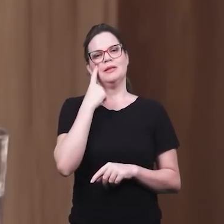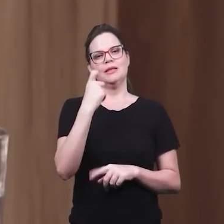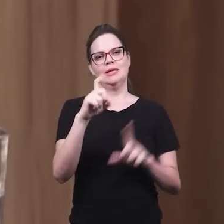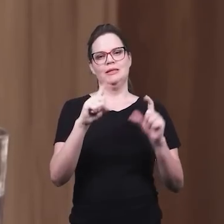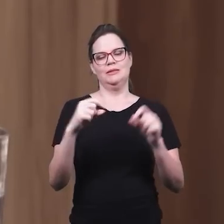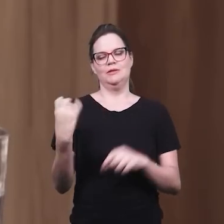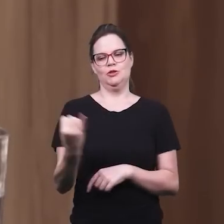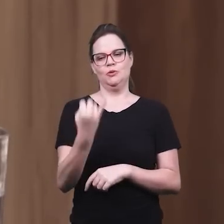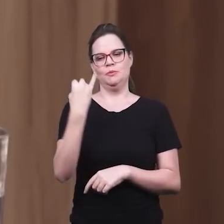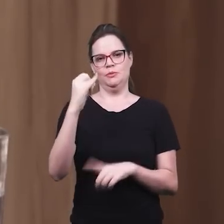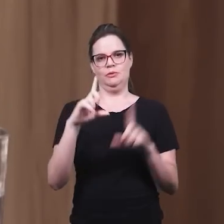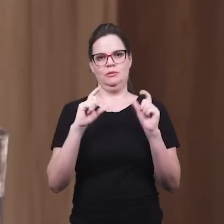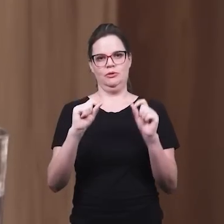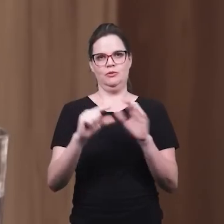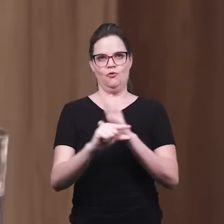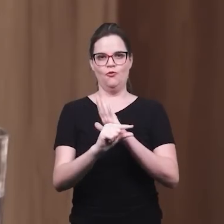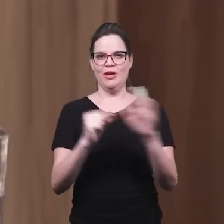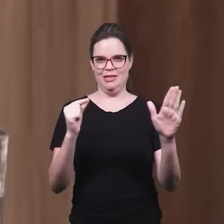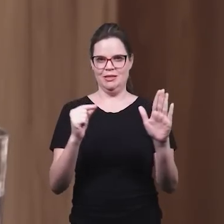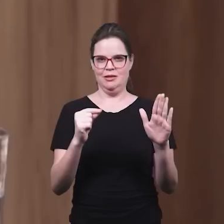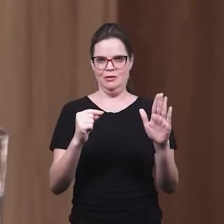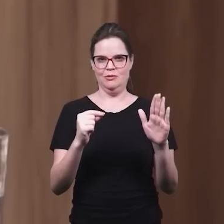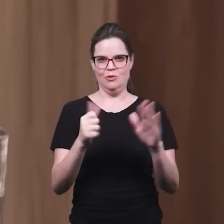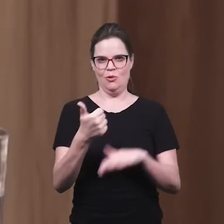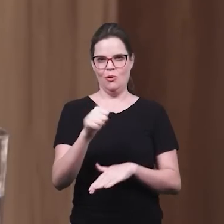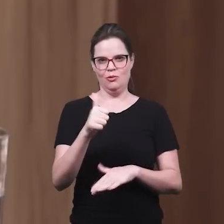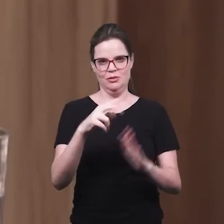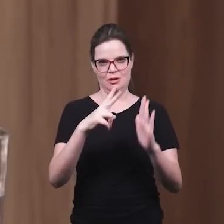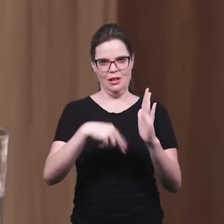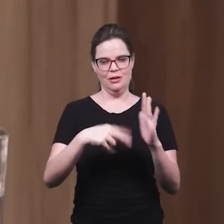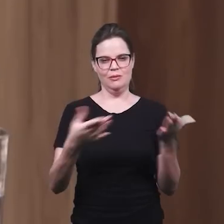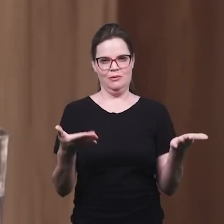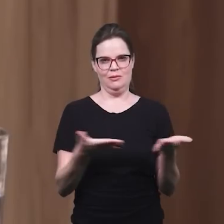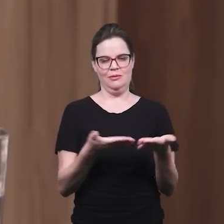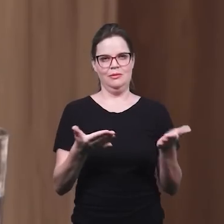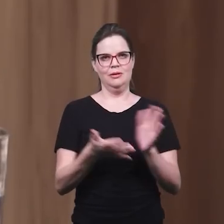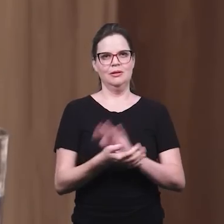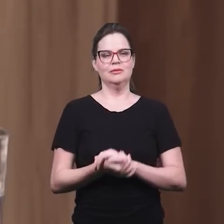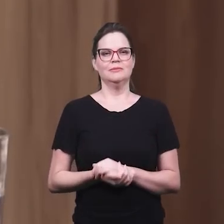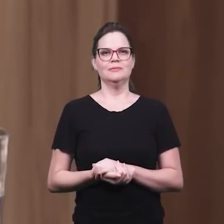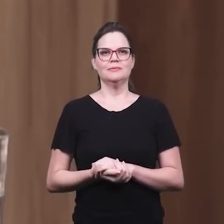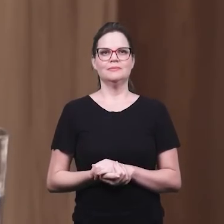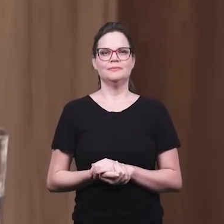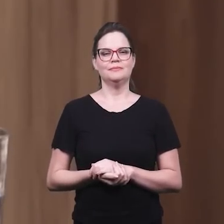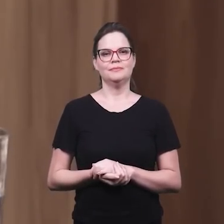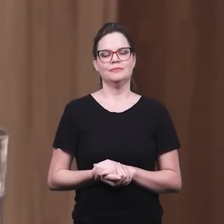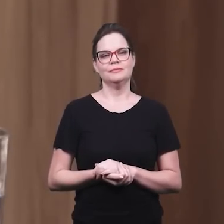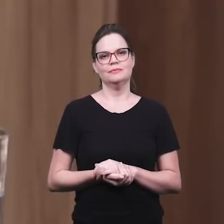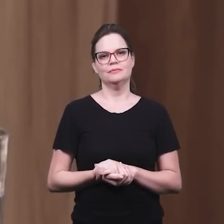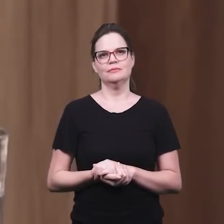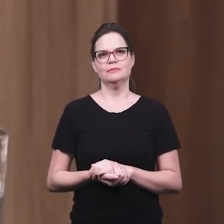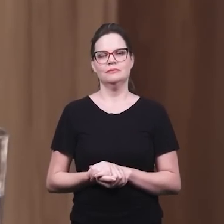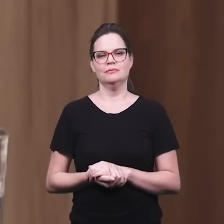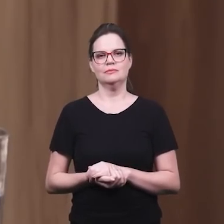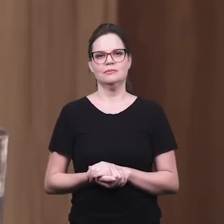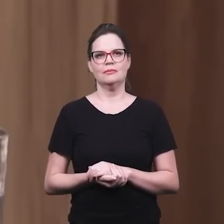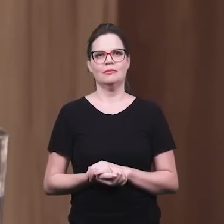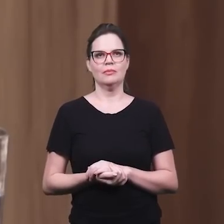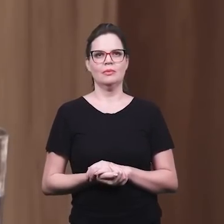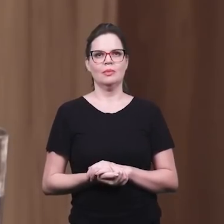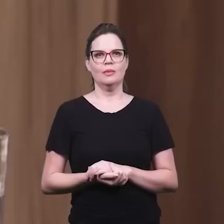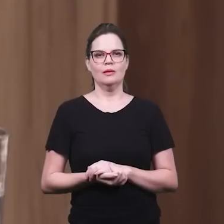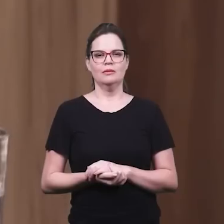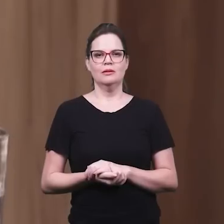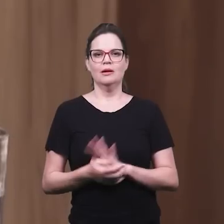que o versículo lido pelo Willer, esse versículo, ele situa